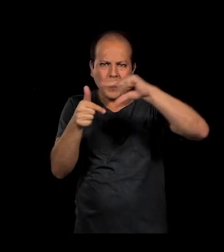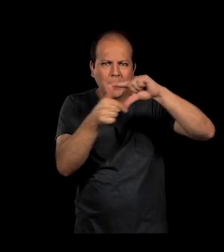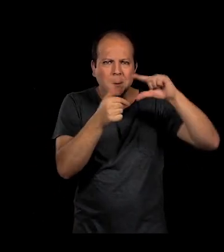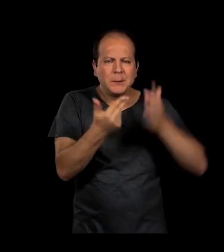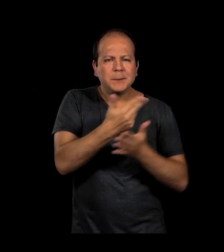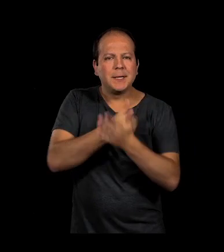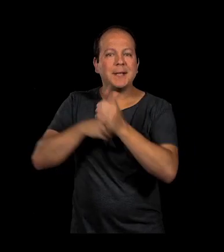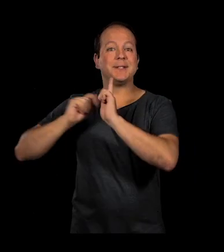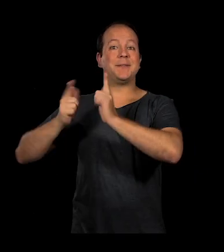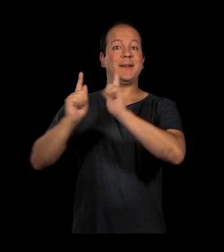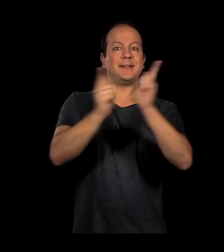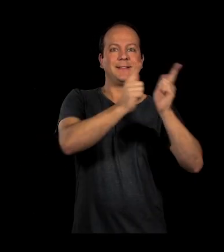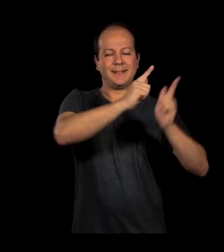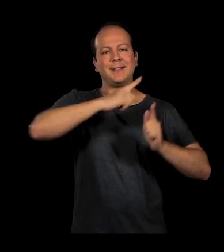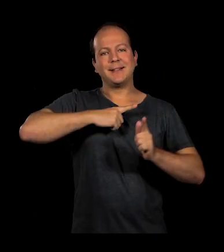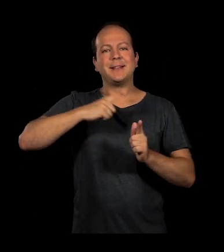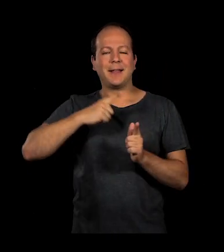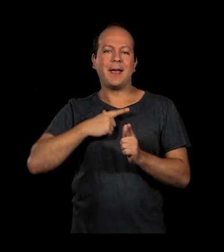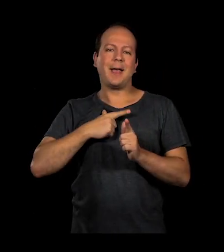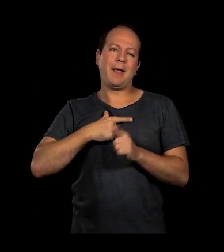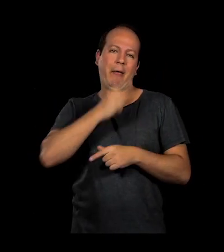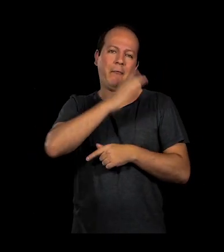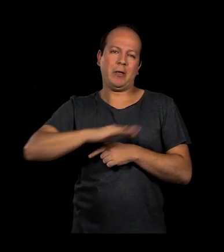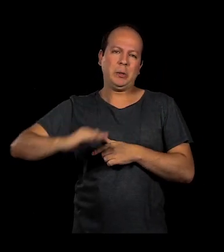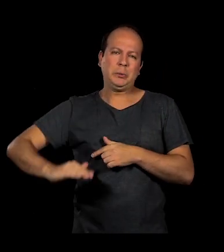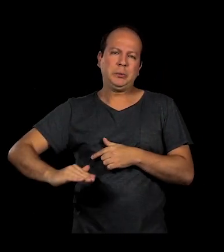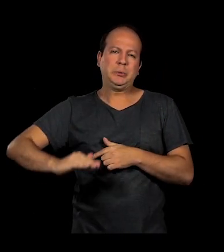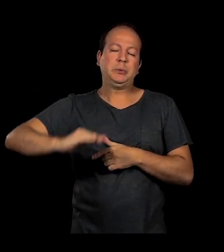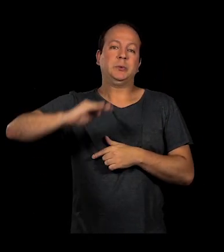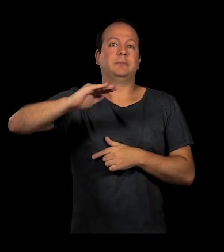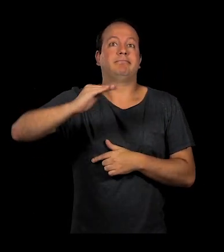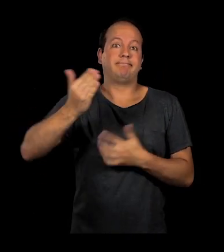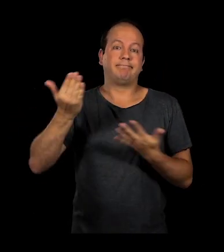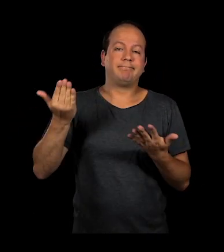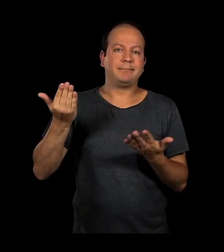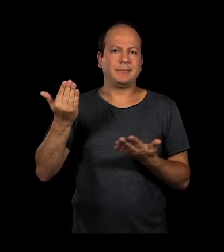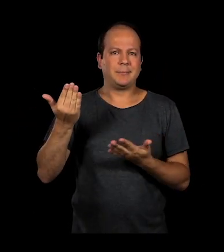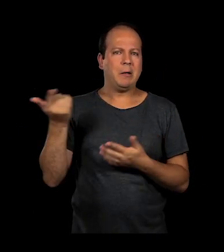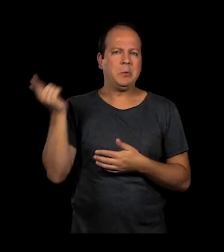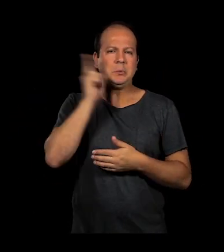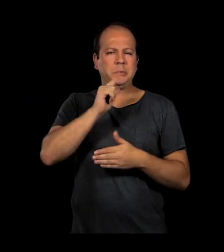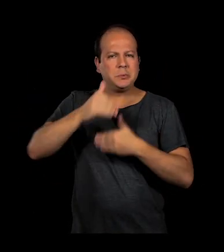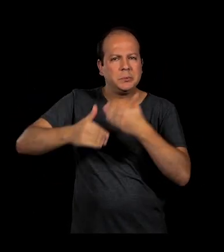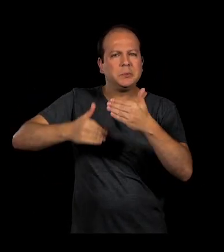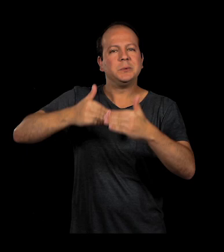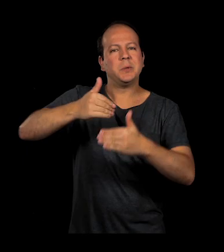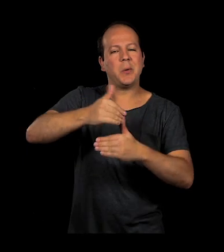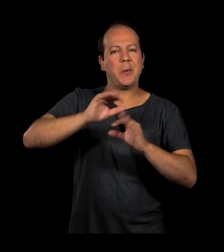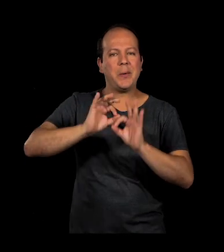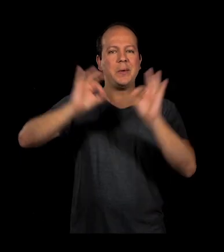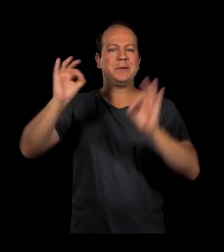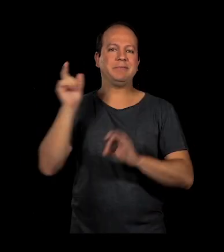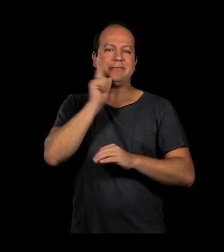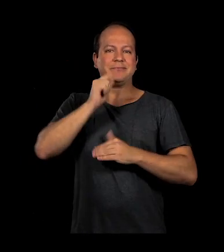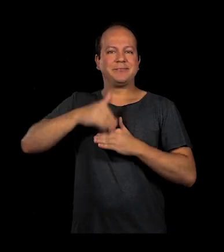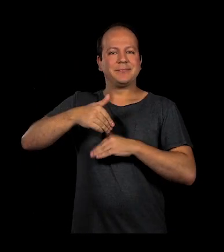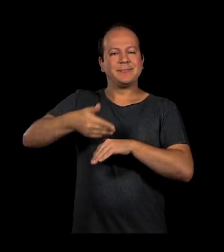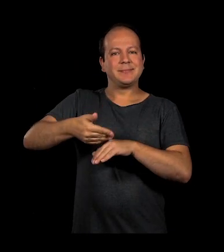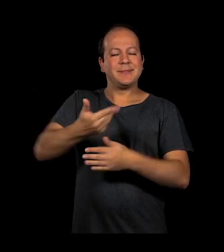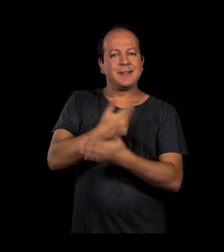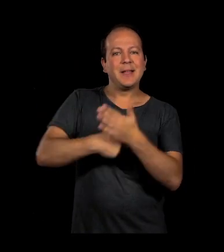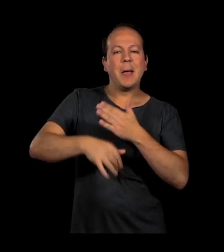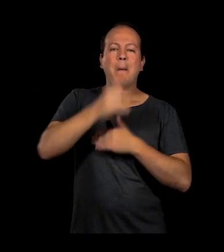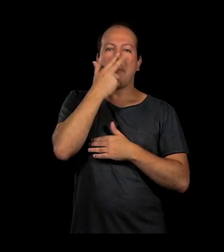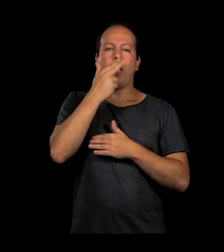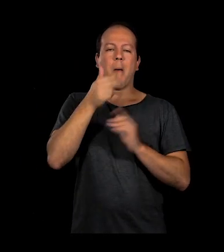para me divertir pra que prolongar minha infância ora foi uma jogada porque eu tenho um